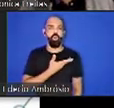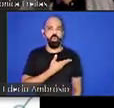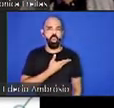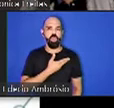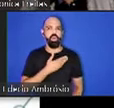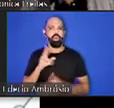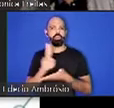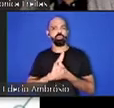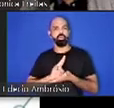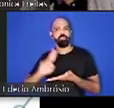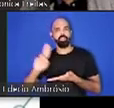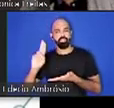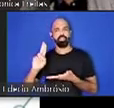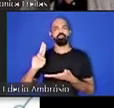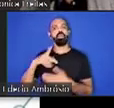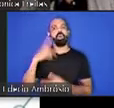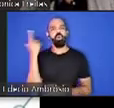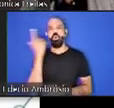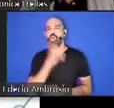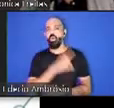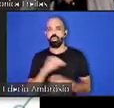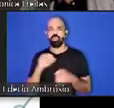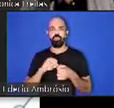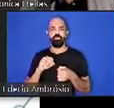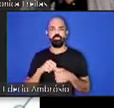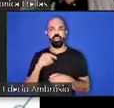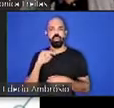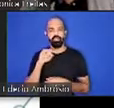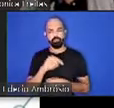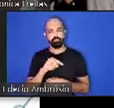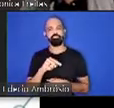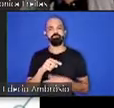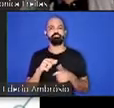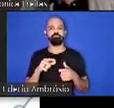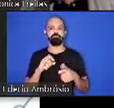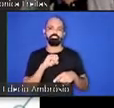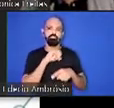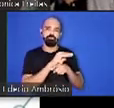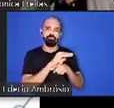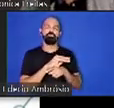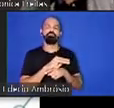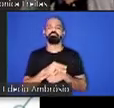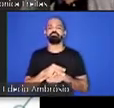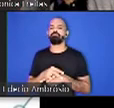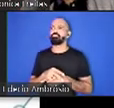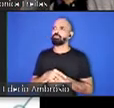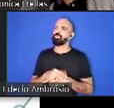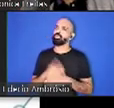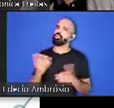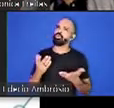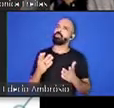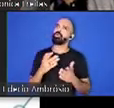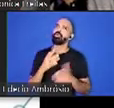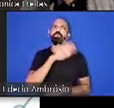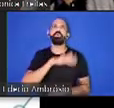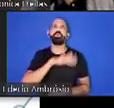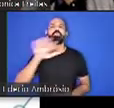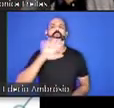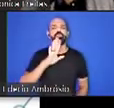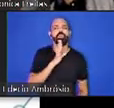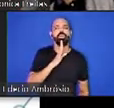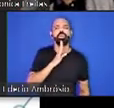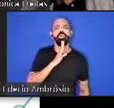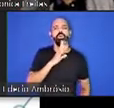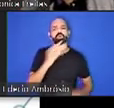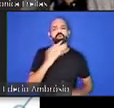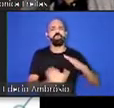e daí eu consegui fazer a minha aplicação. Hoje em dia é impressionante, eu acho que todos já conhecem a Fundação Alexander von Humboldt, que eu